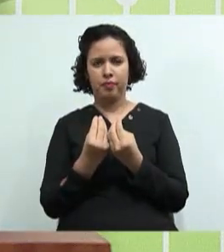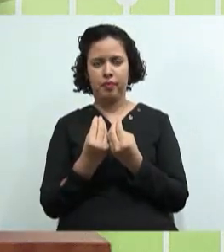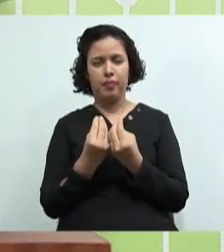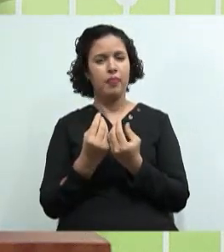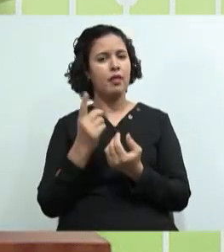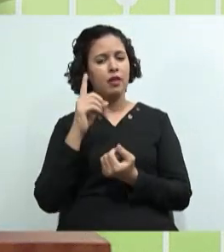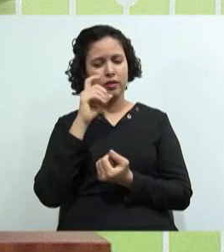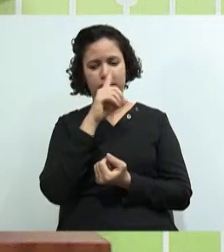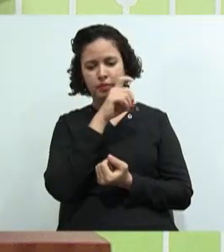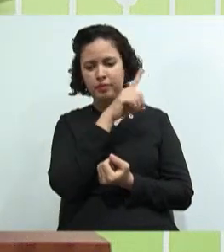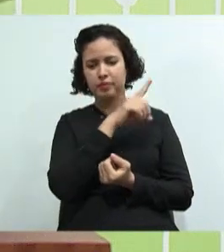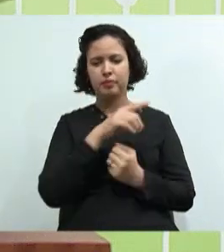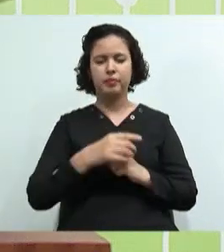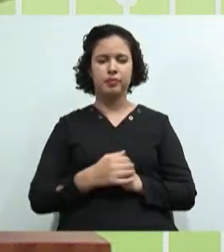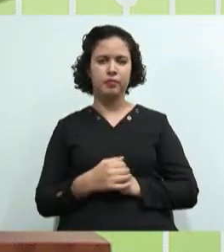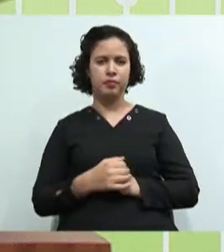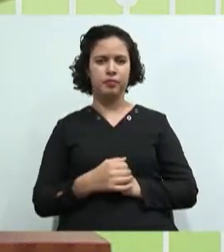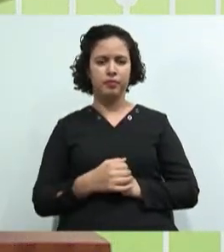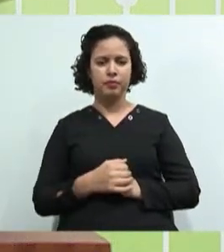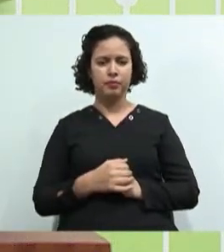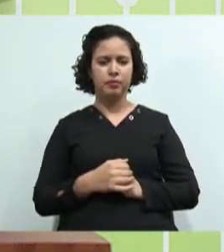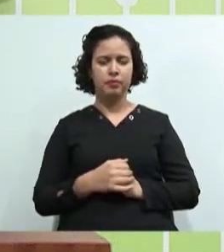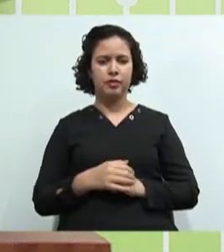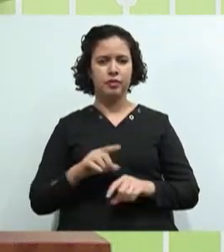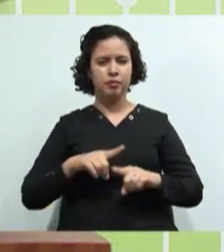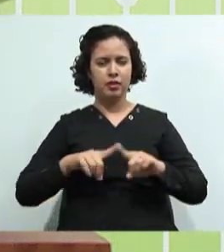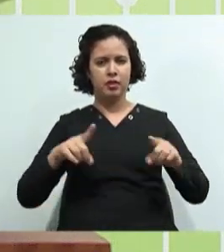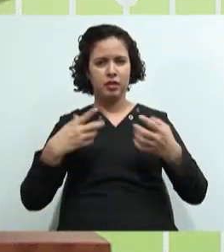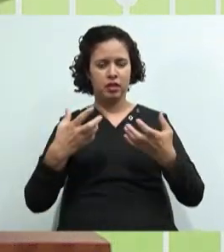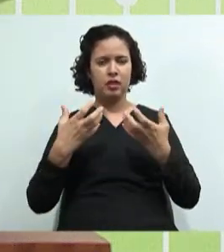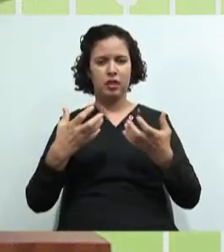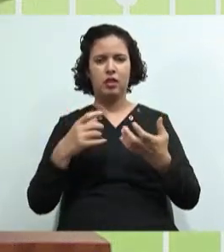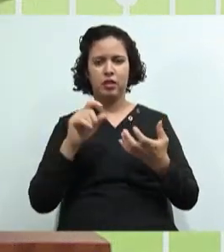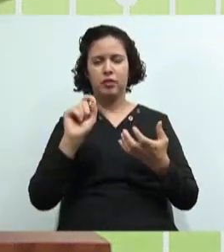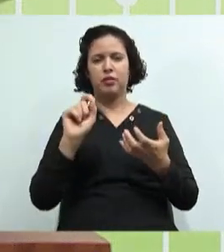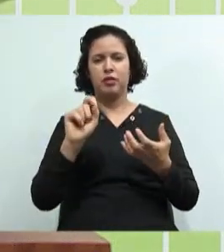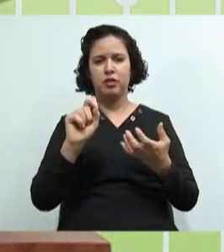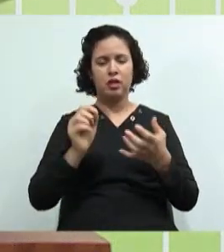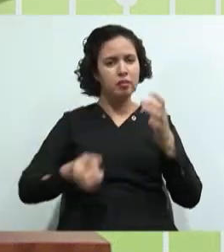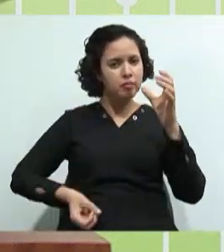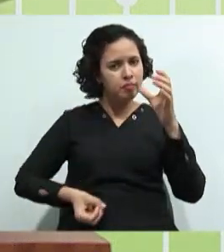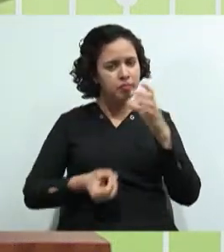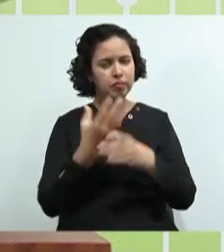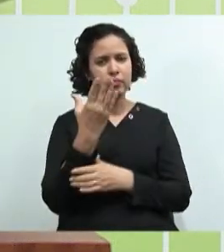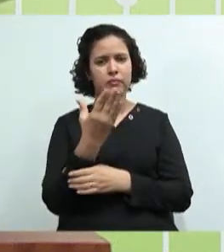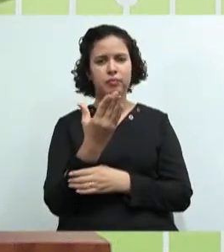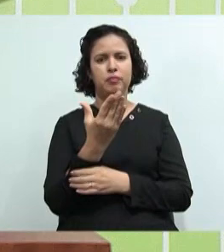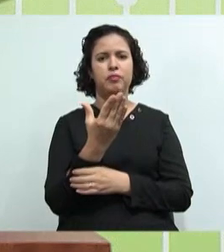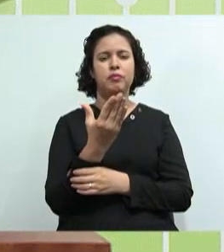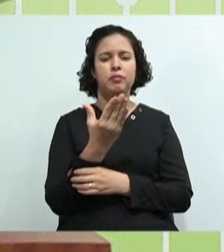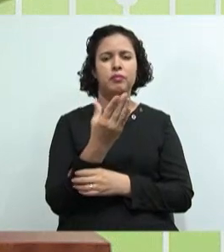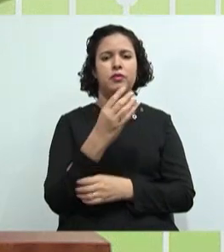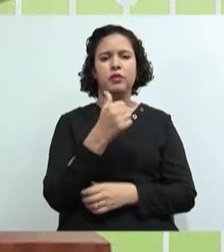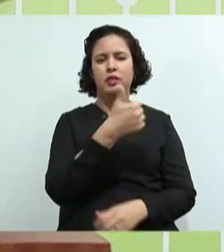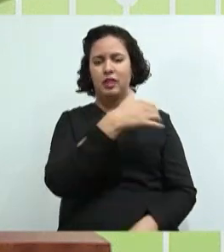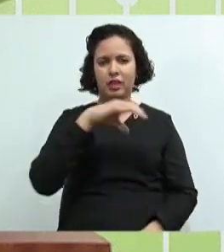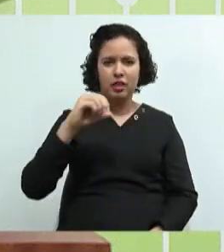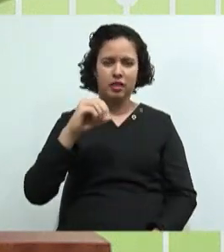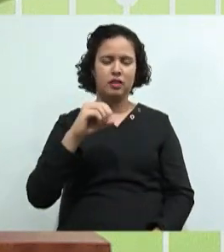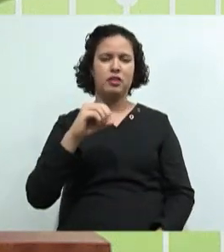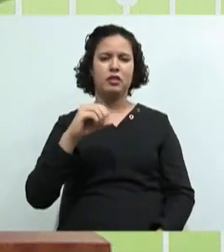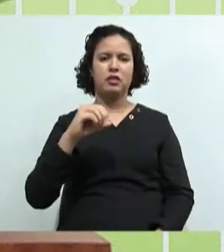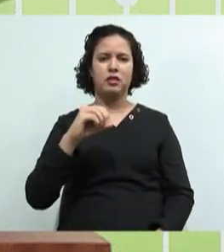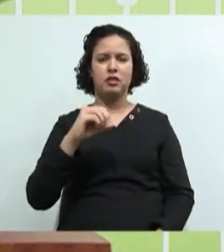Meio difícil, né? E se você quiser abrir 10 unidades da sua cooperativa? Uma cooperativa de leite, uma cooperativa